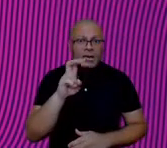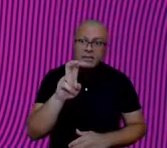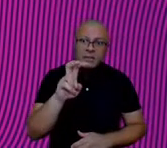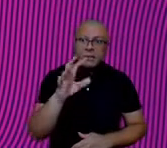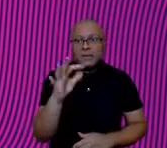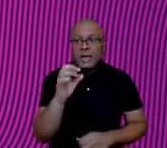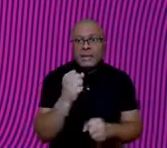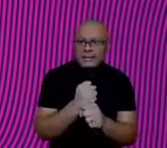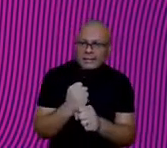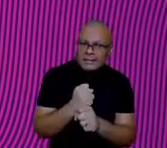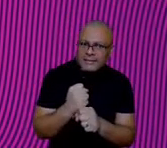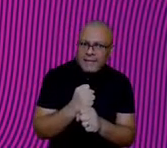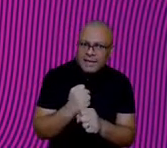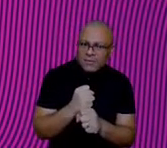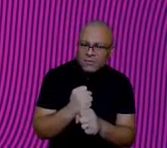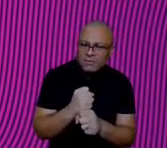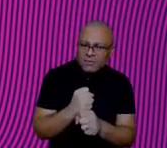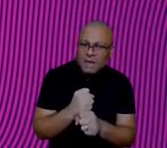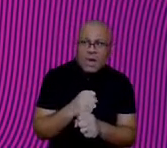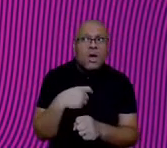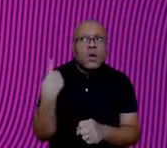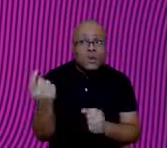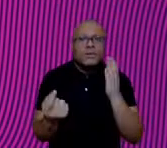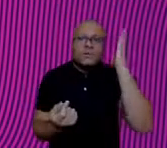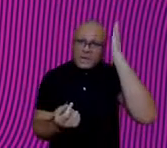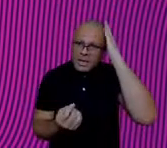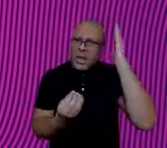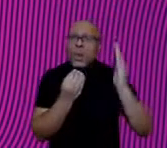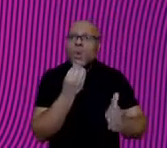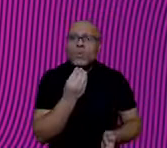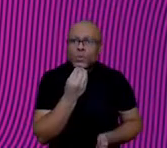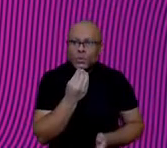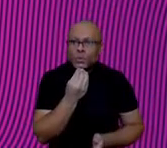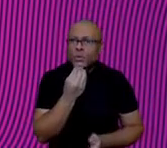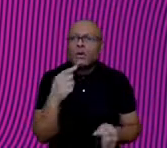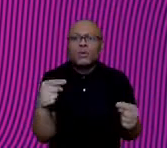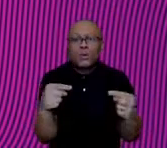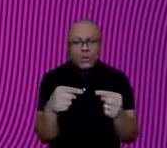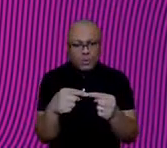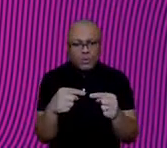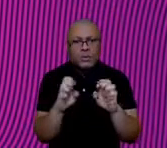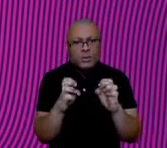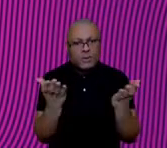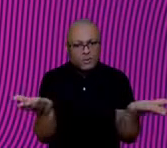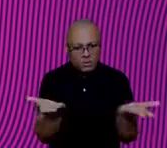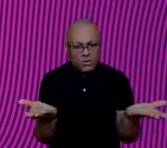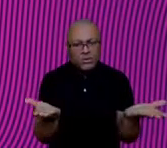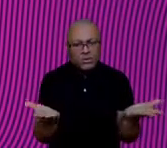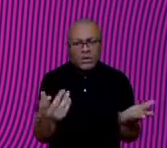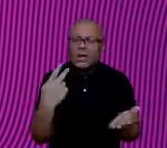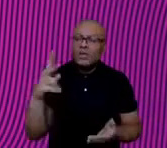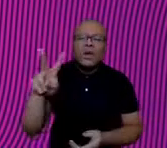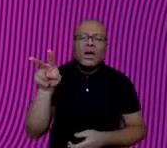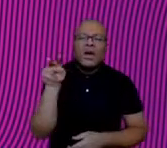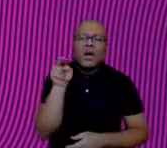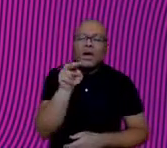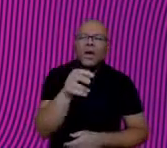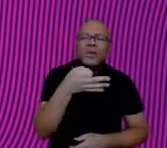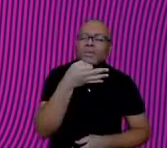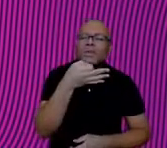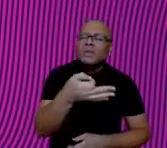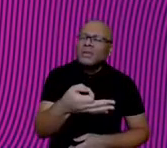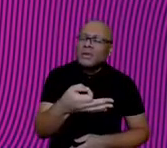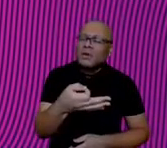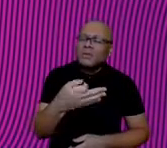é reconhecer a oportunidade, e isso tem tudo a ver com um evento como esse. Eu queria a tua visão, o que que precisa de um centro de excelência